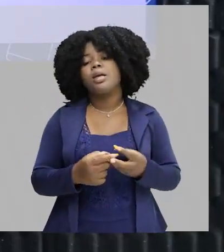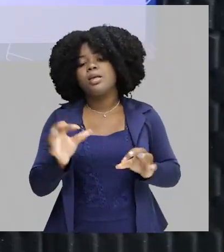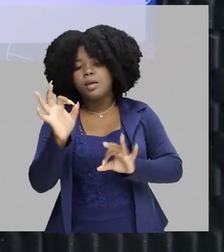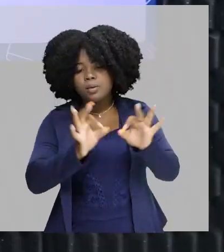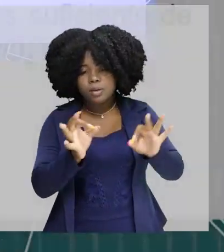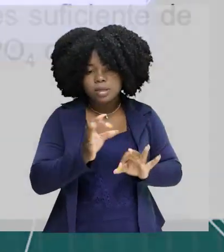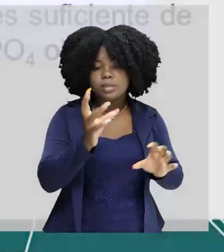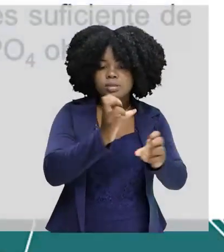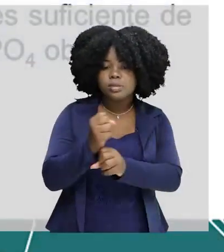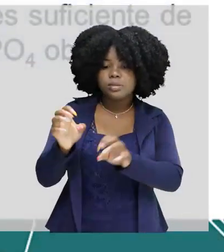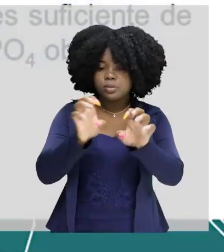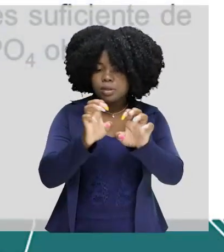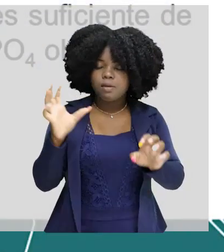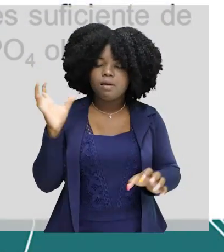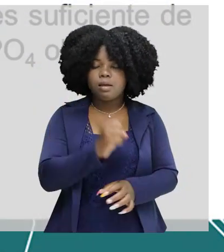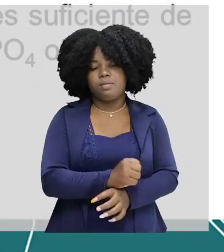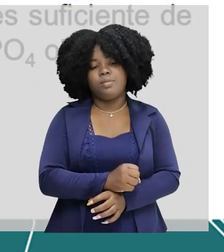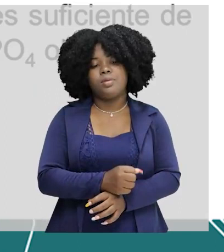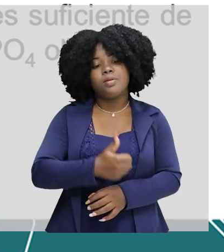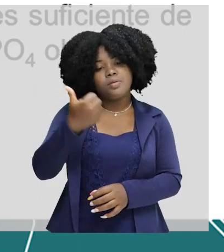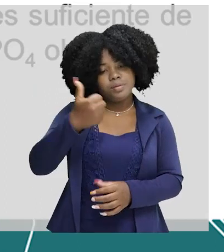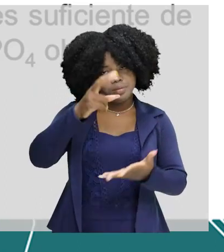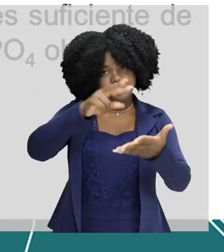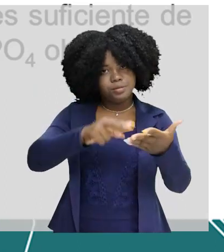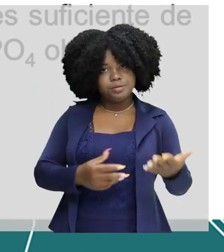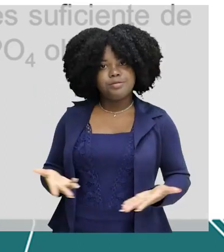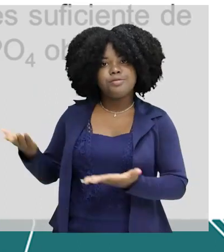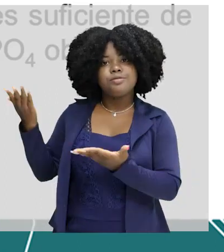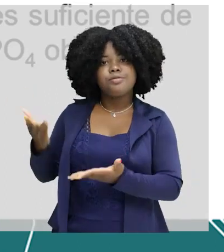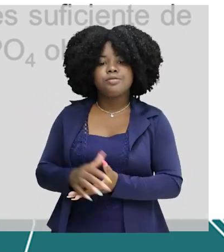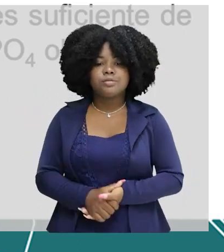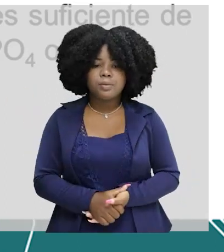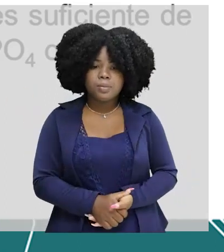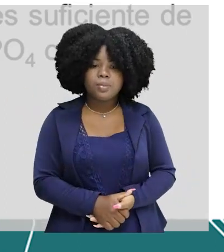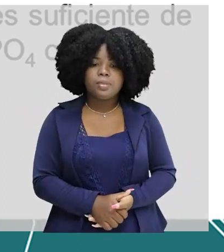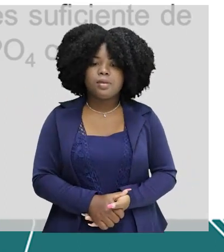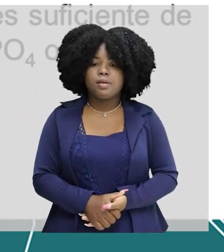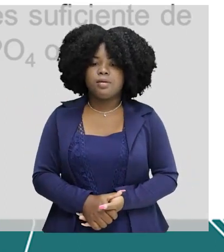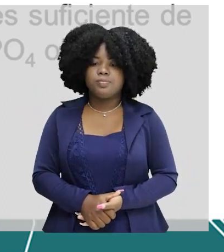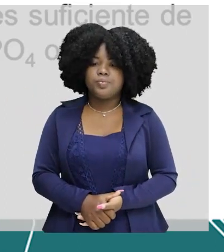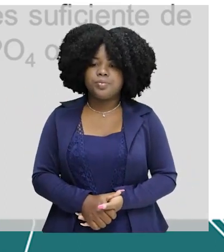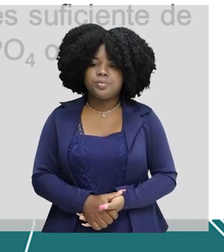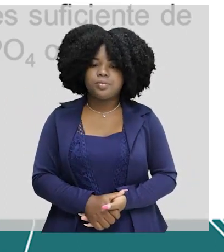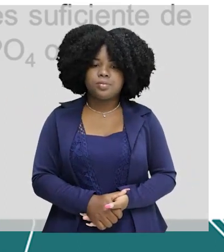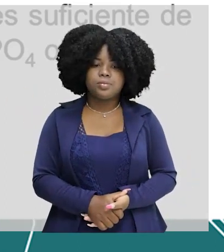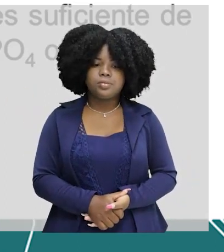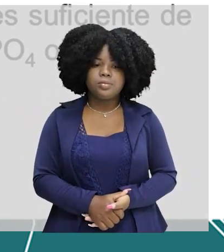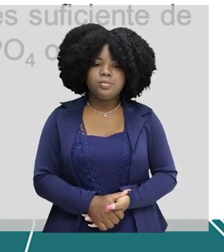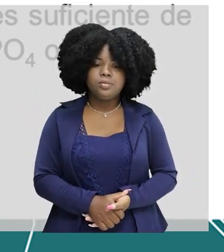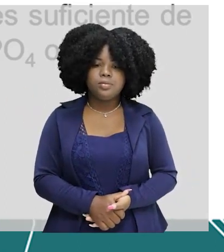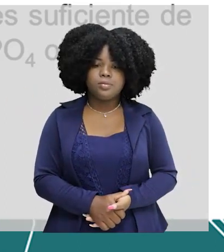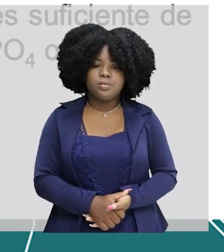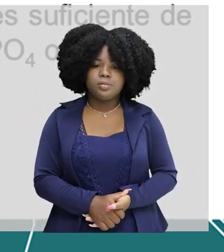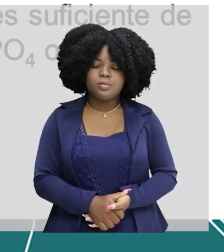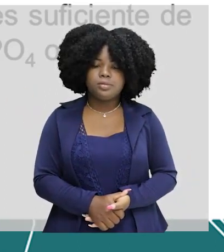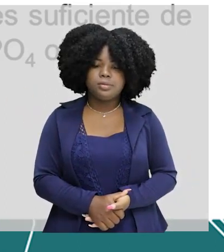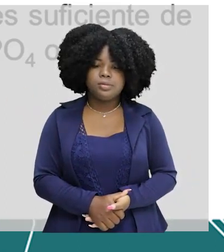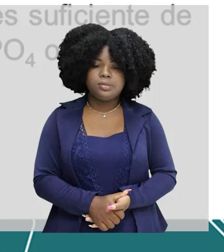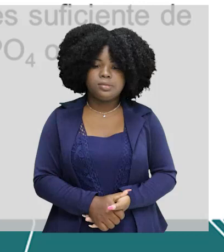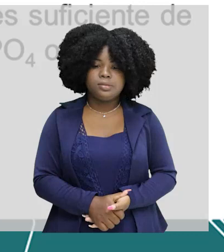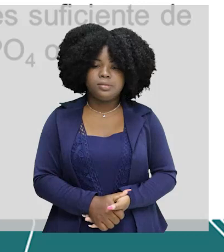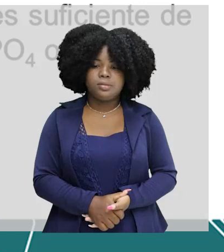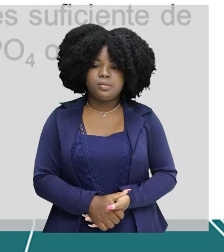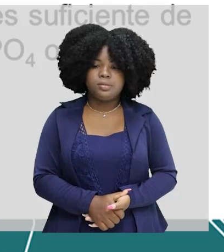rápido. Olha só, o ácido fosfórico usado em refrigerantes do tipo cola